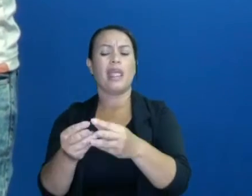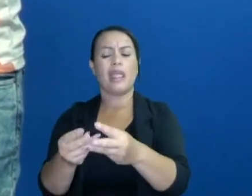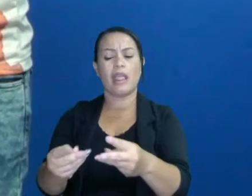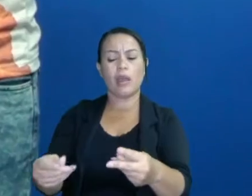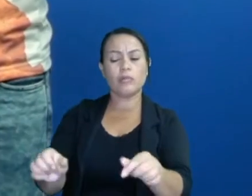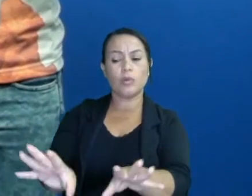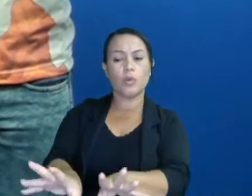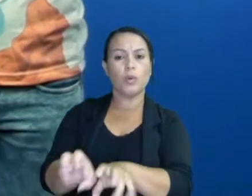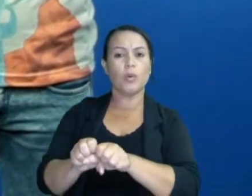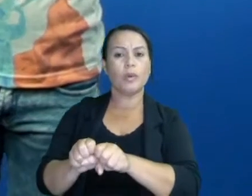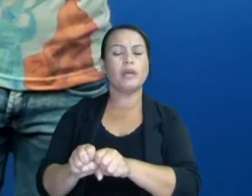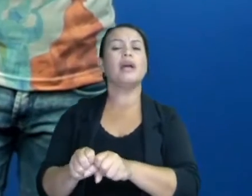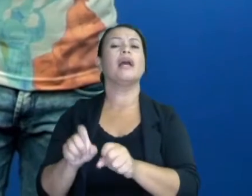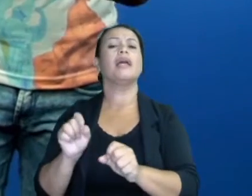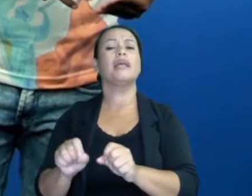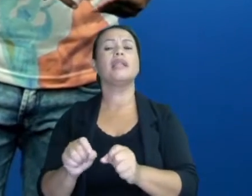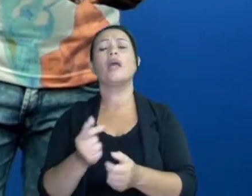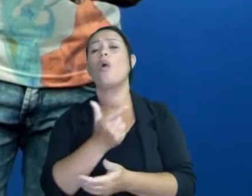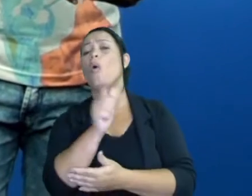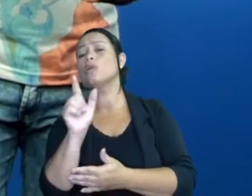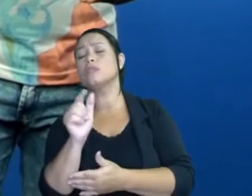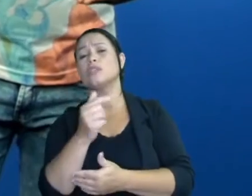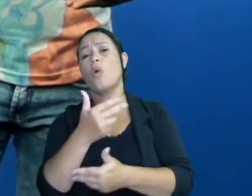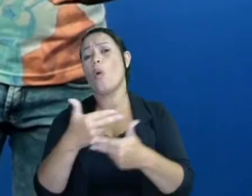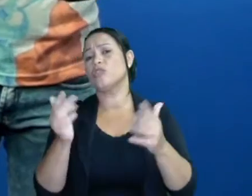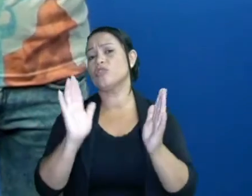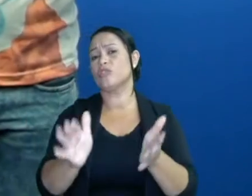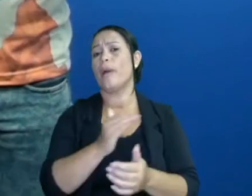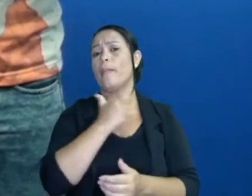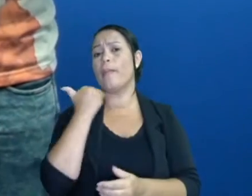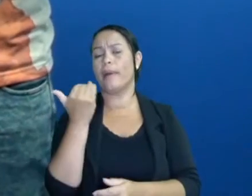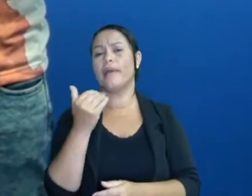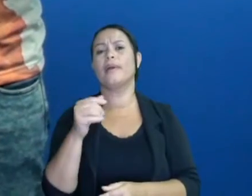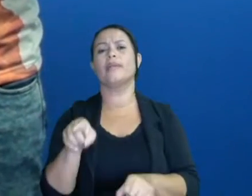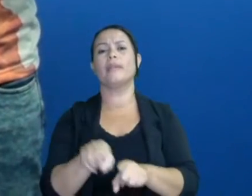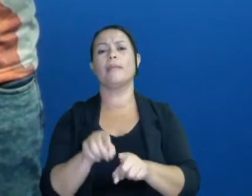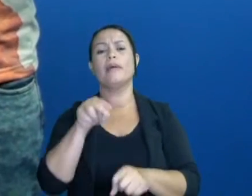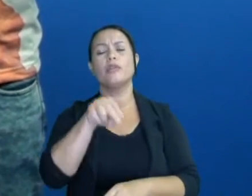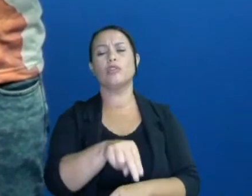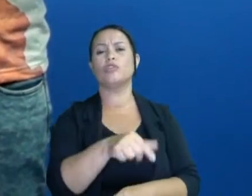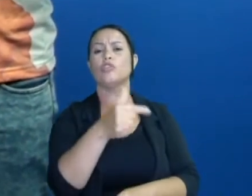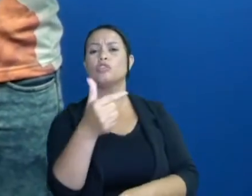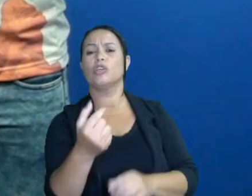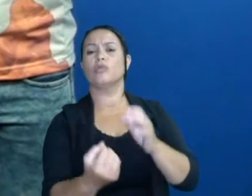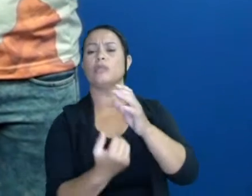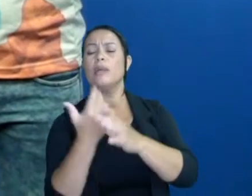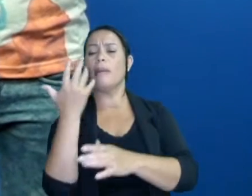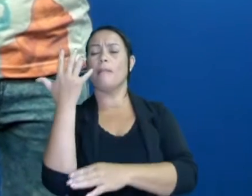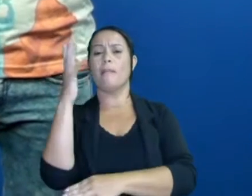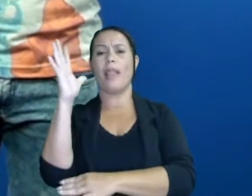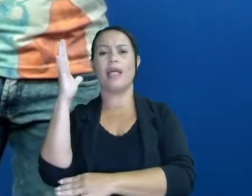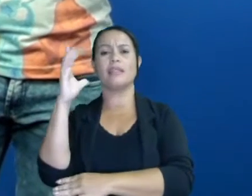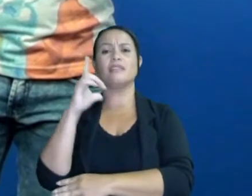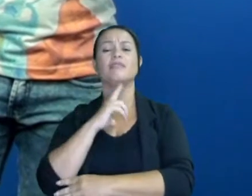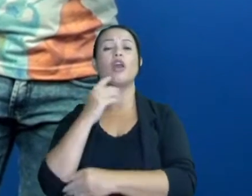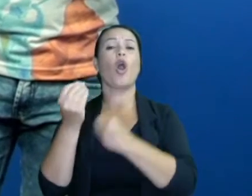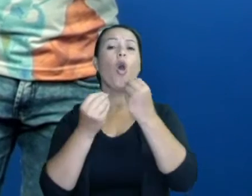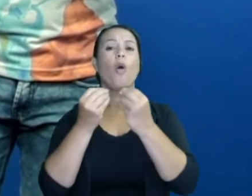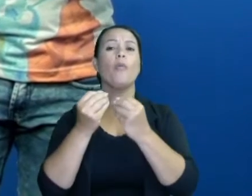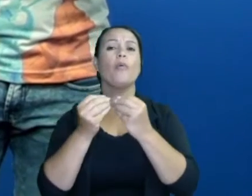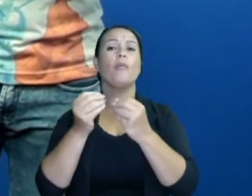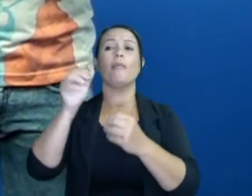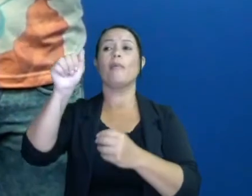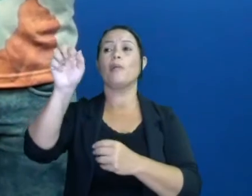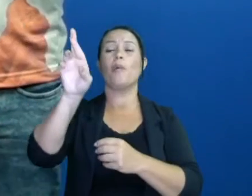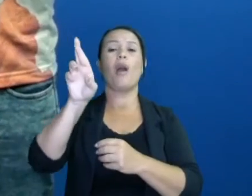no ar vem de seres que já morreram. E o nitrogênio que há nas plantas vem do ar por meio de bactérias que